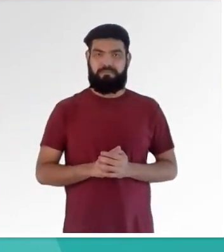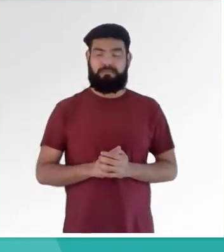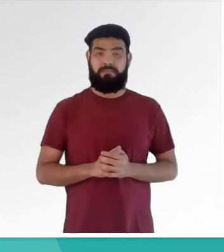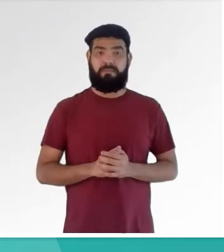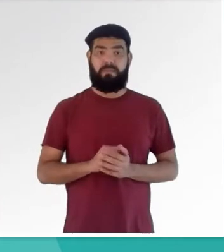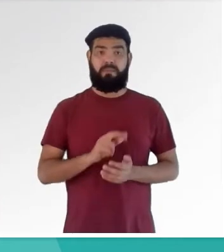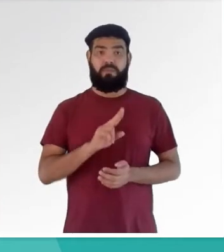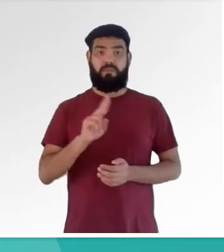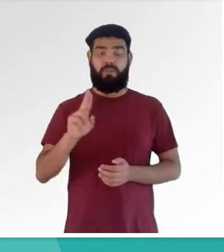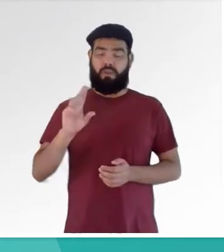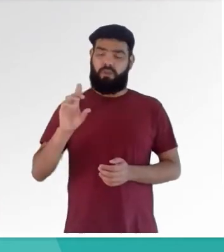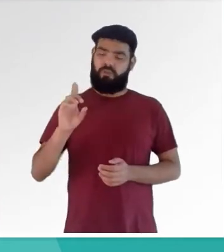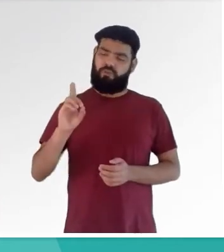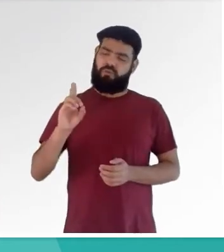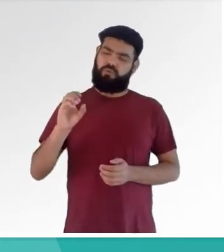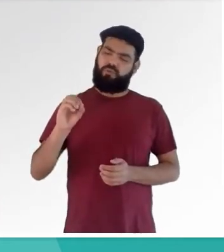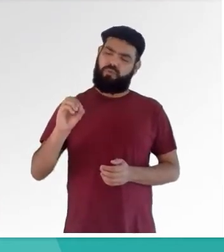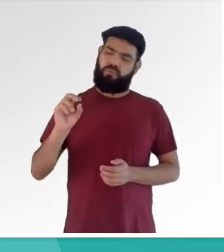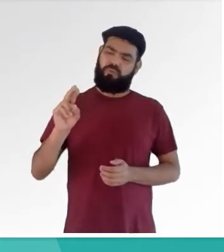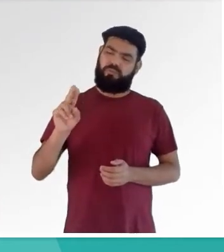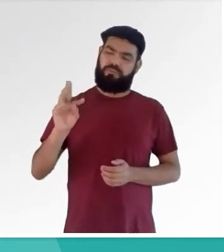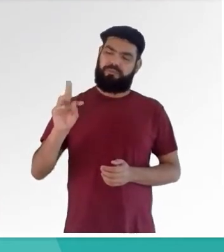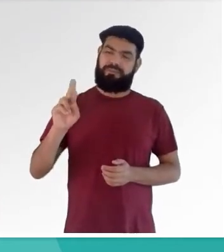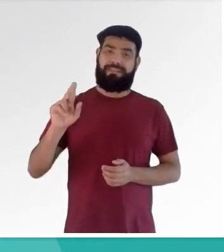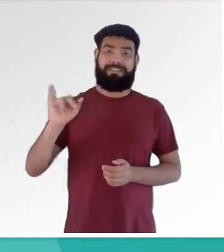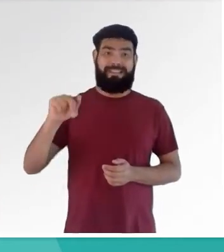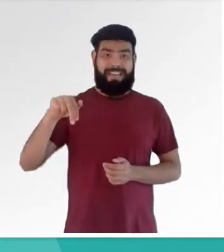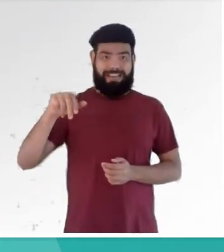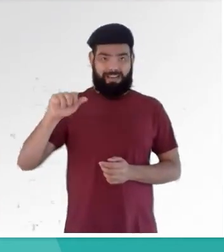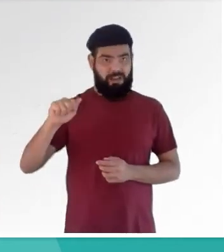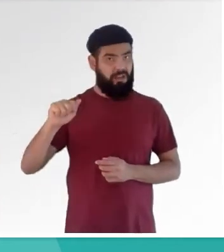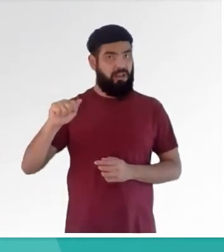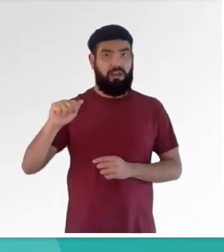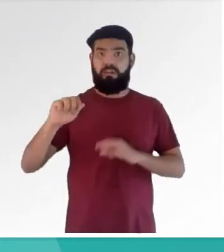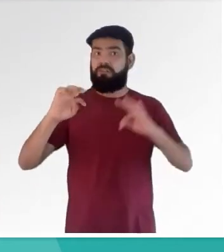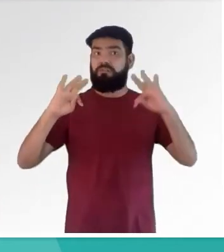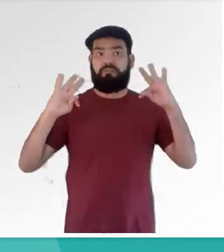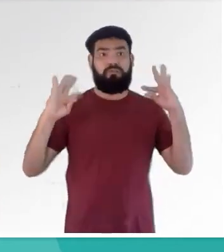doutrina, toda religião,